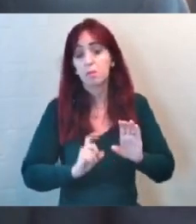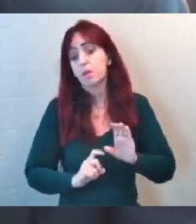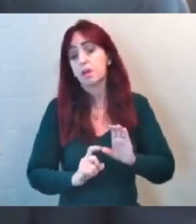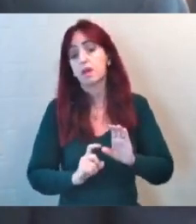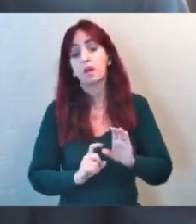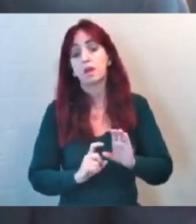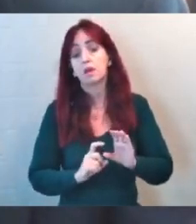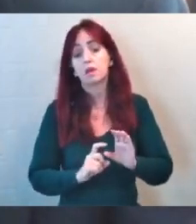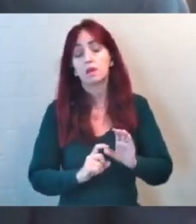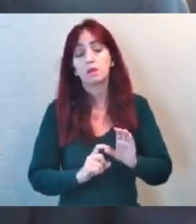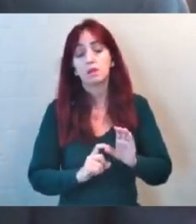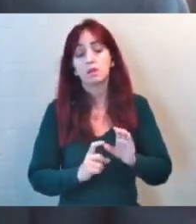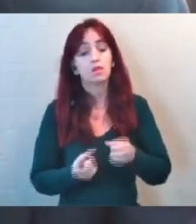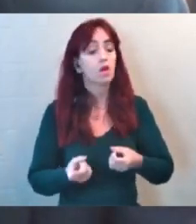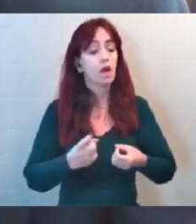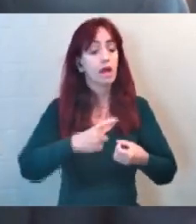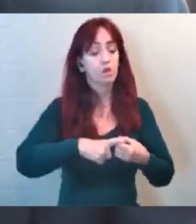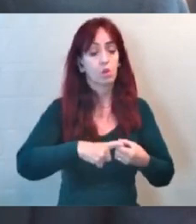né? Porque